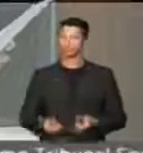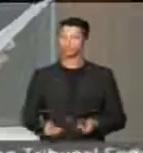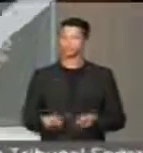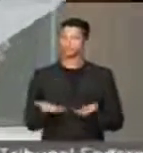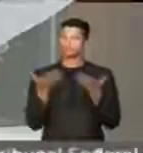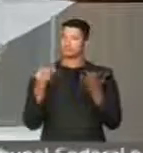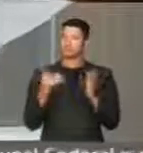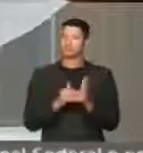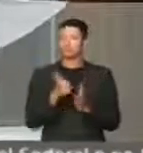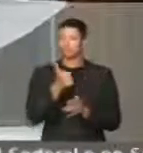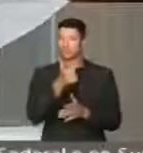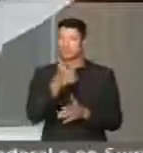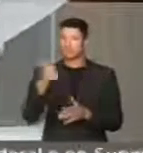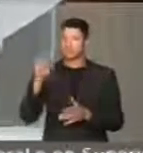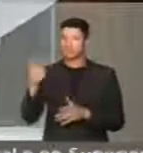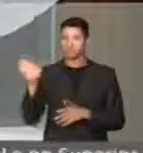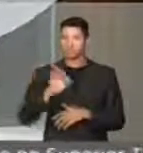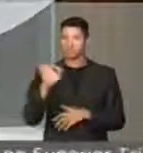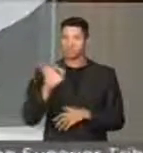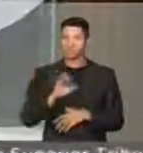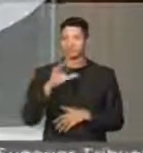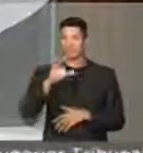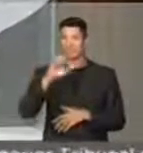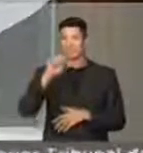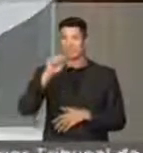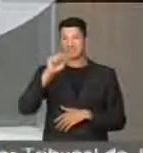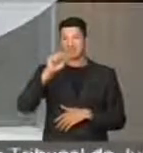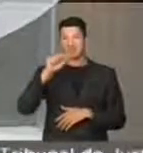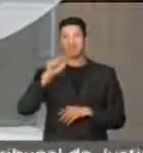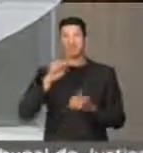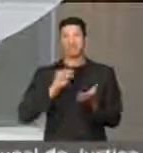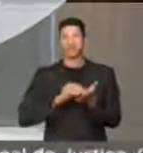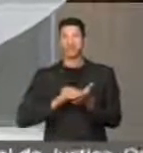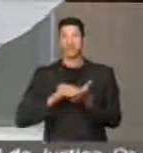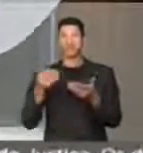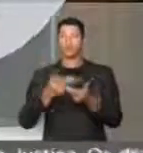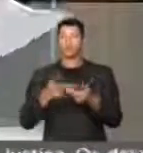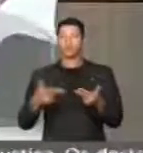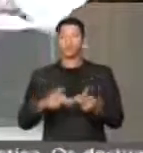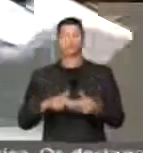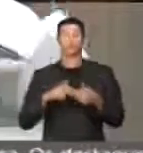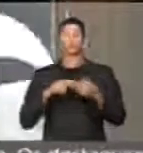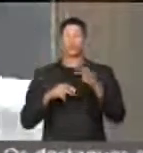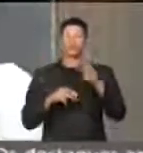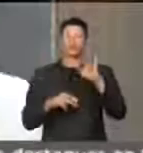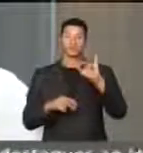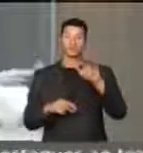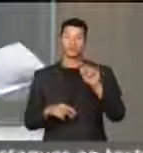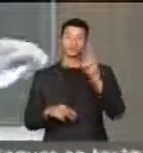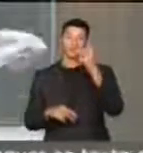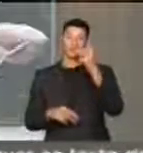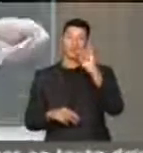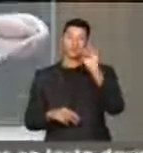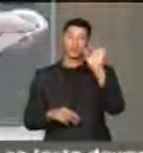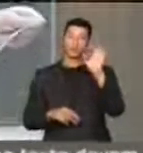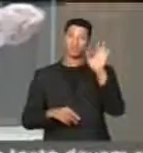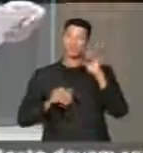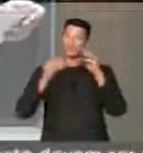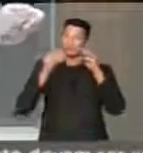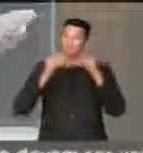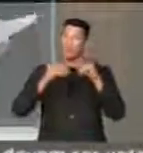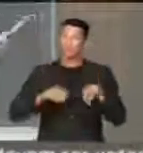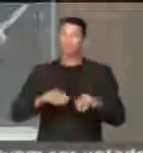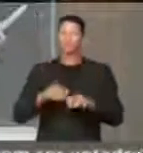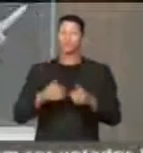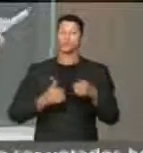casos até 115% na Ceasa por total ausência de produto. O trigo, 30% de prejuízo.